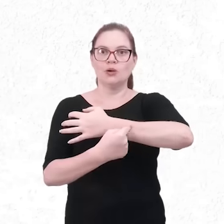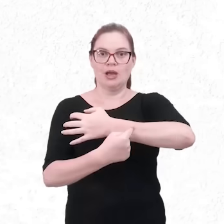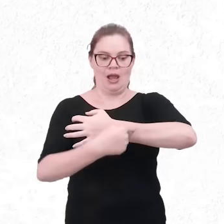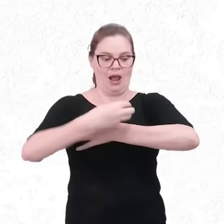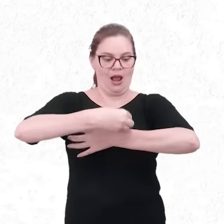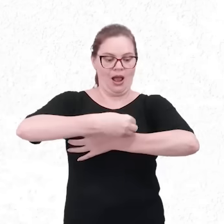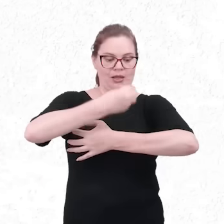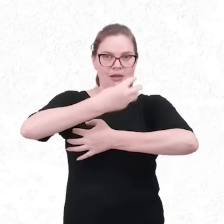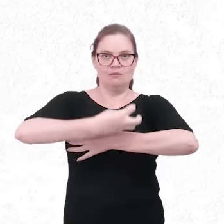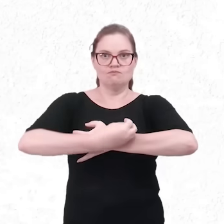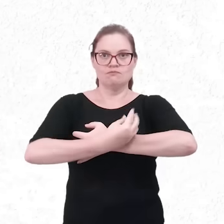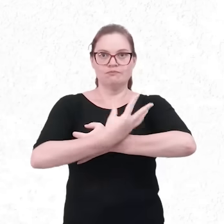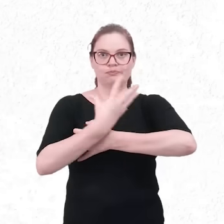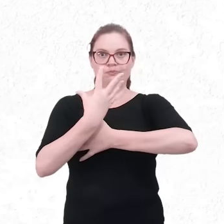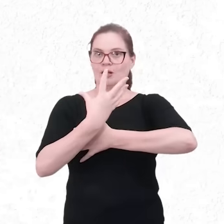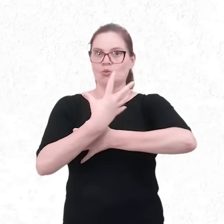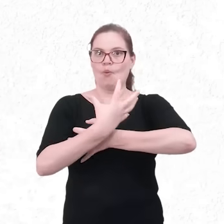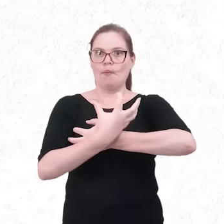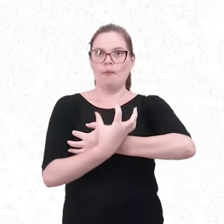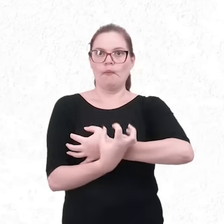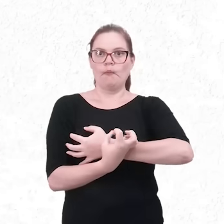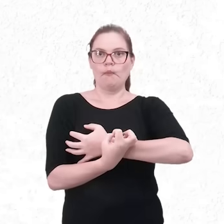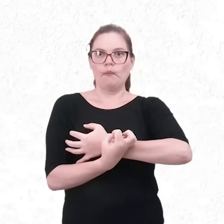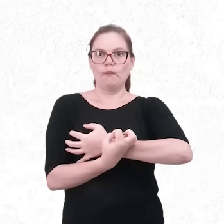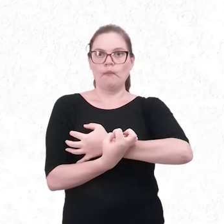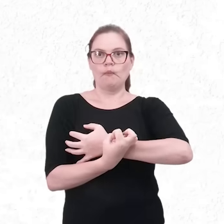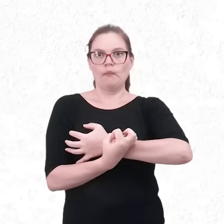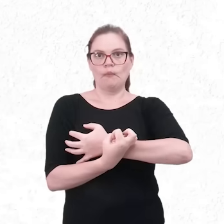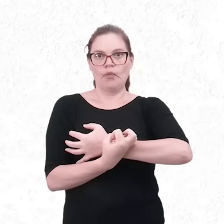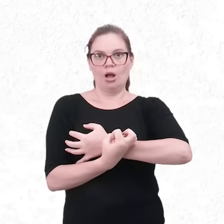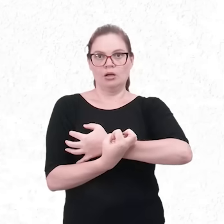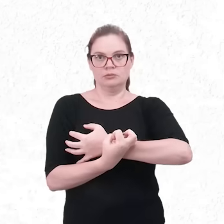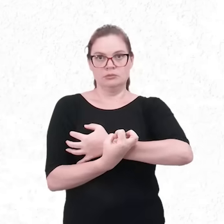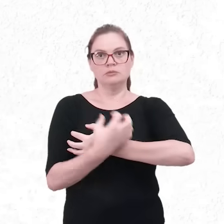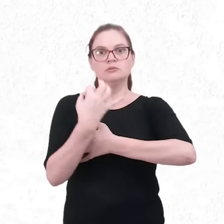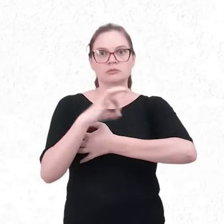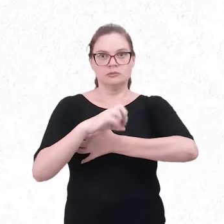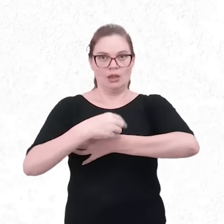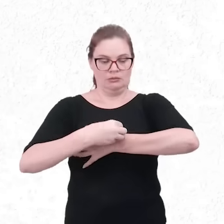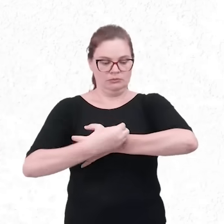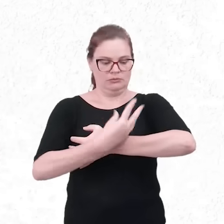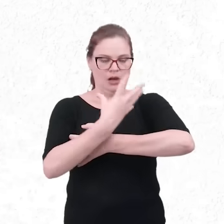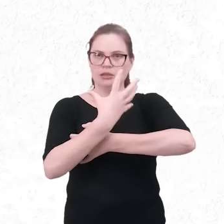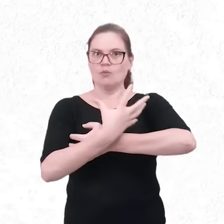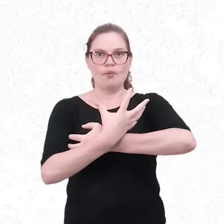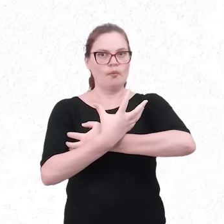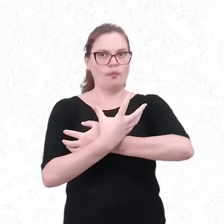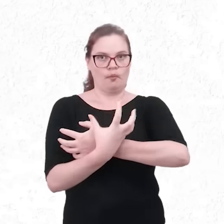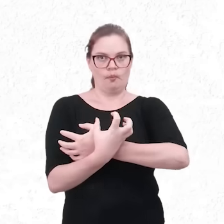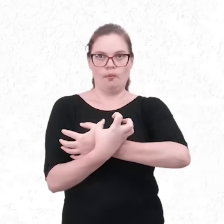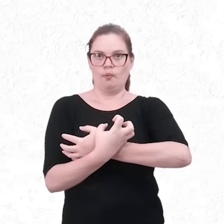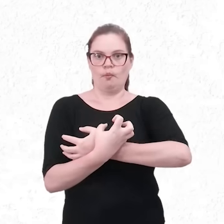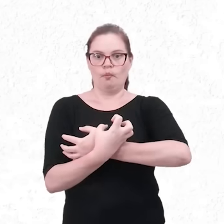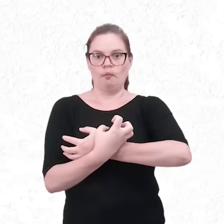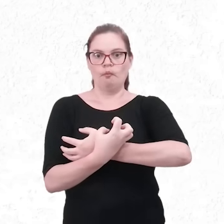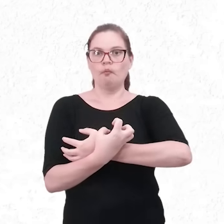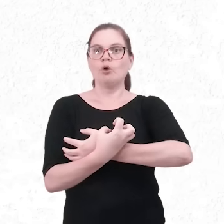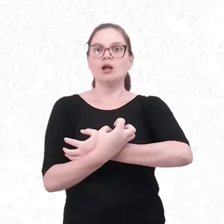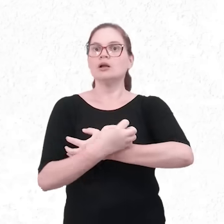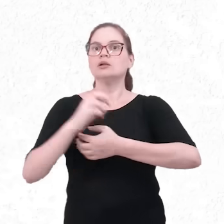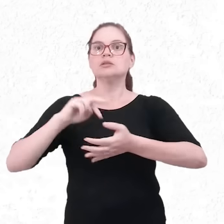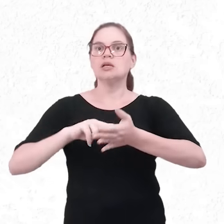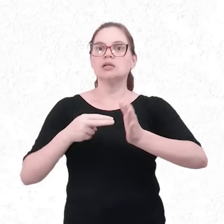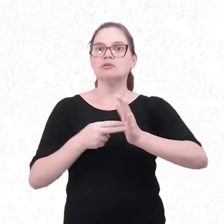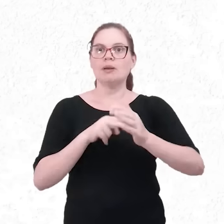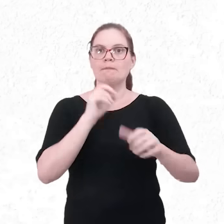ramificações, sem folhas verdes e frutos. Jesus vem e a figueira seca, significando que